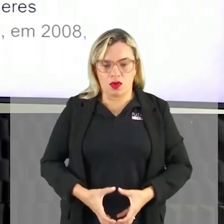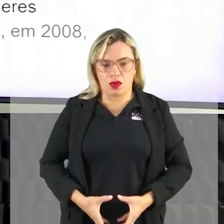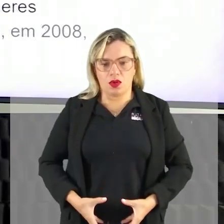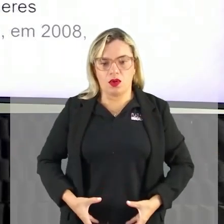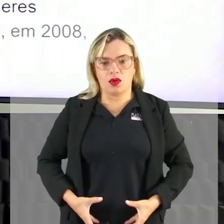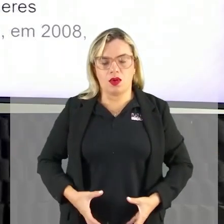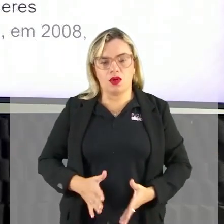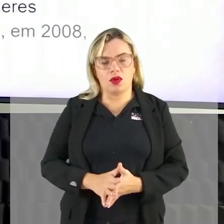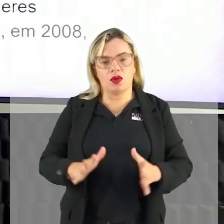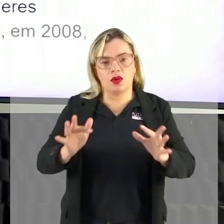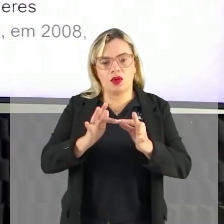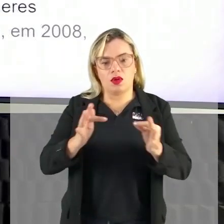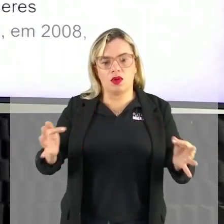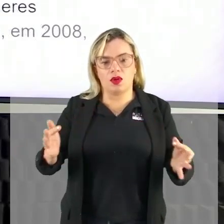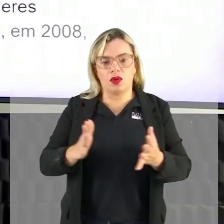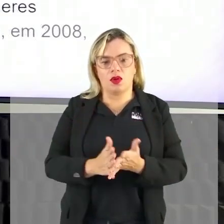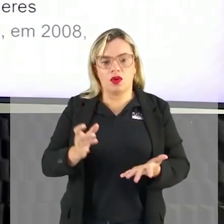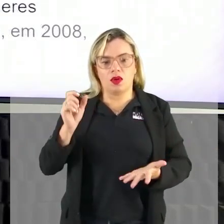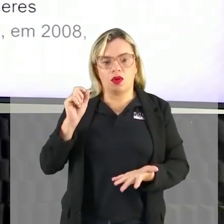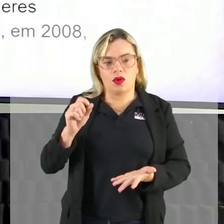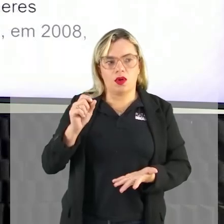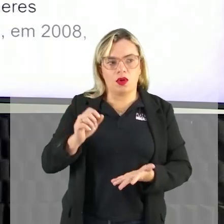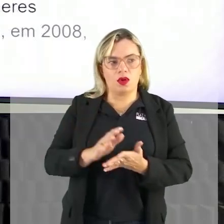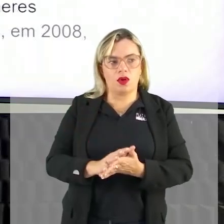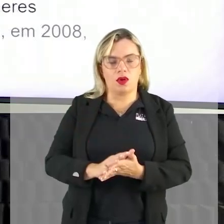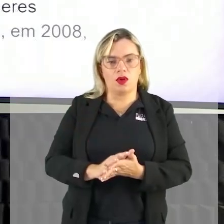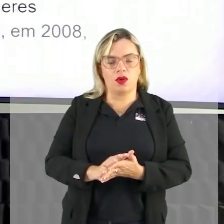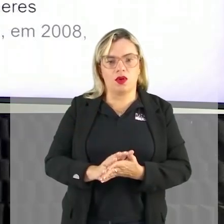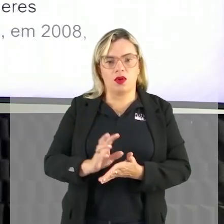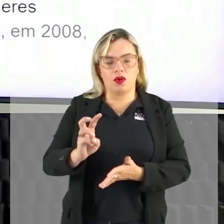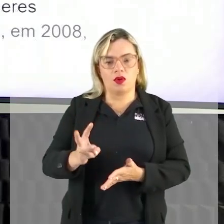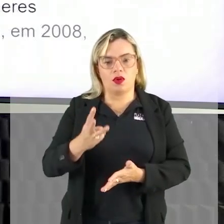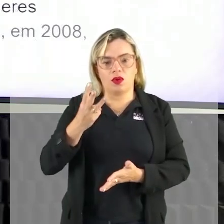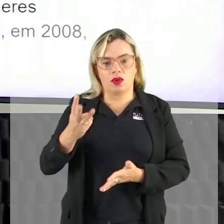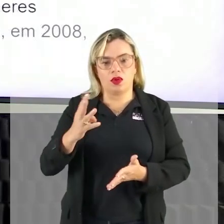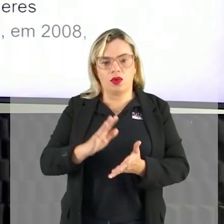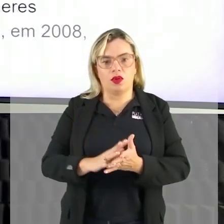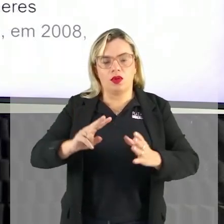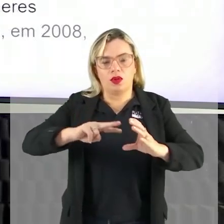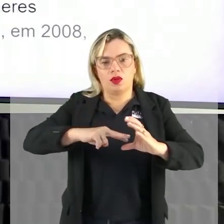Ele vai simplesmente aparecer com 3 cromossomos 21.